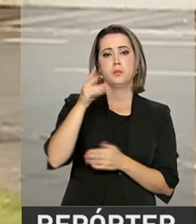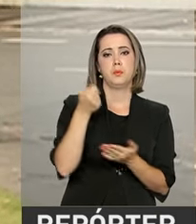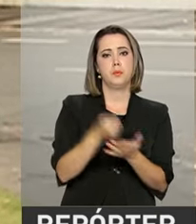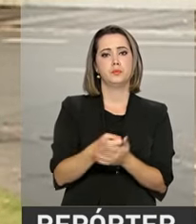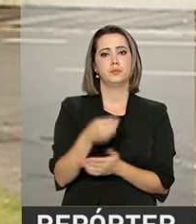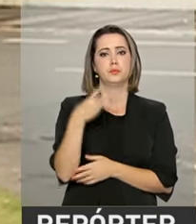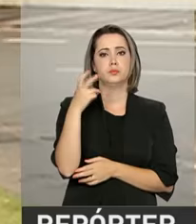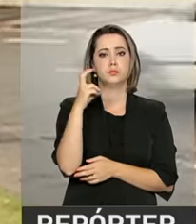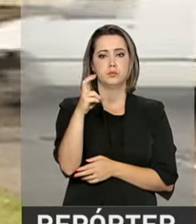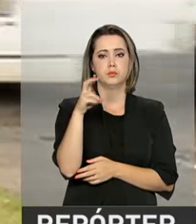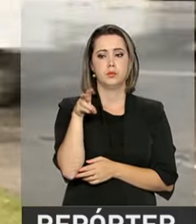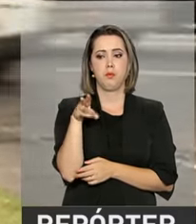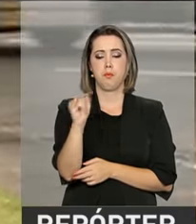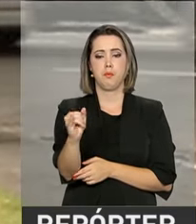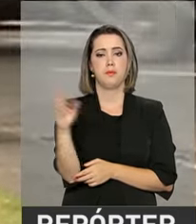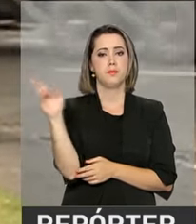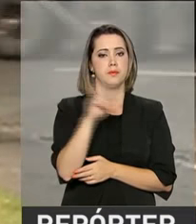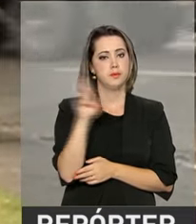pagamento de mais de